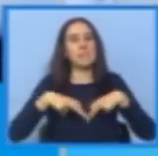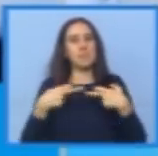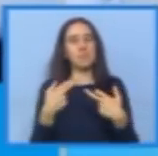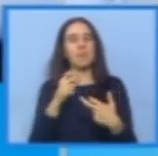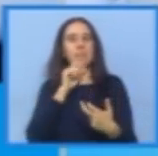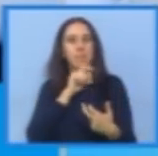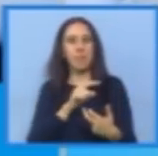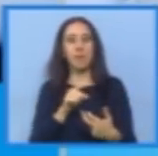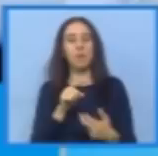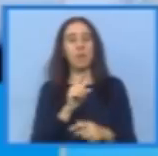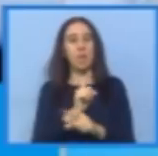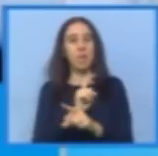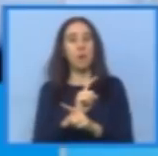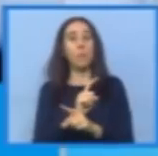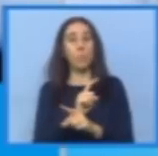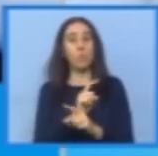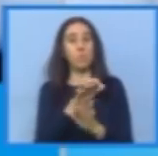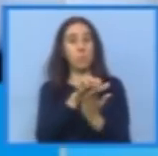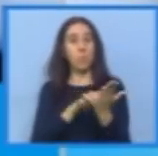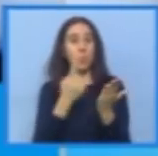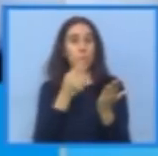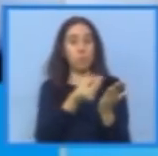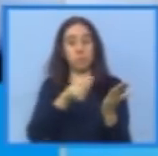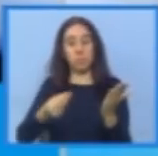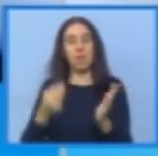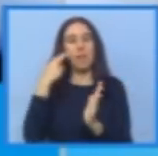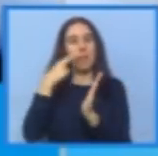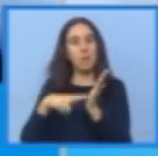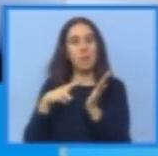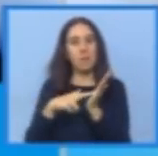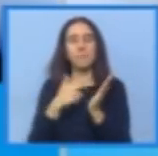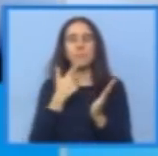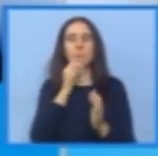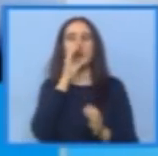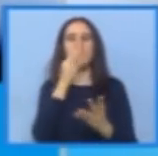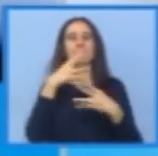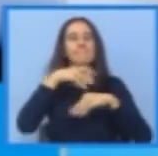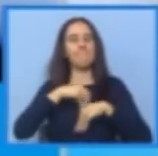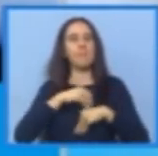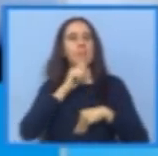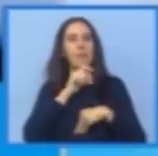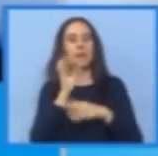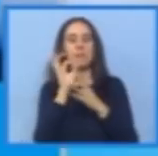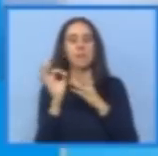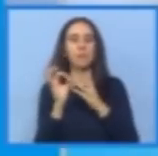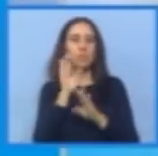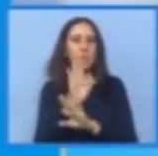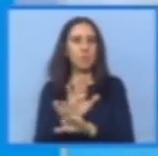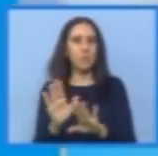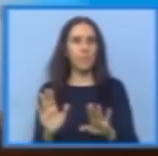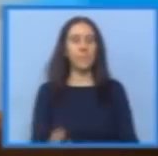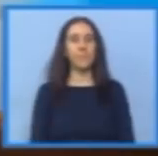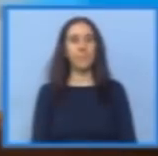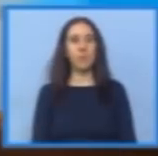permitir que, quando se pegar num dos Evangelhos, se leia e se consiga perceber e entender esses traços que já lá estão. E a partir do